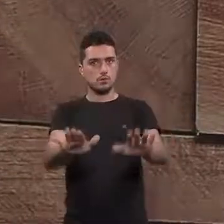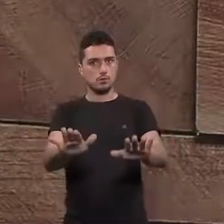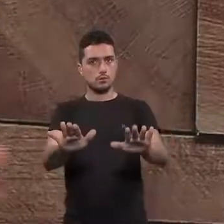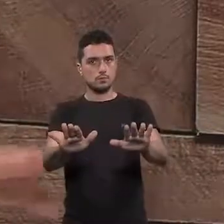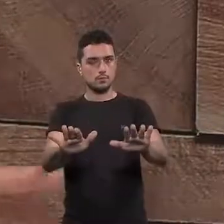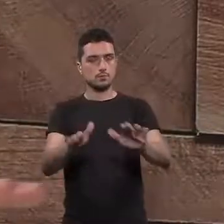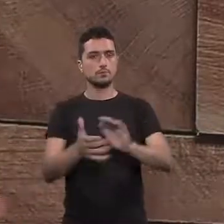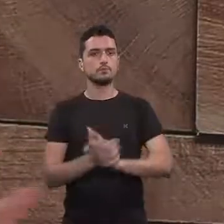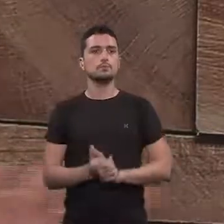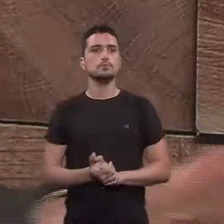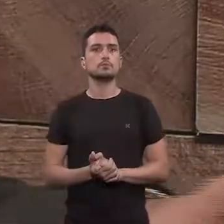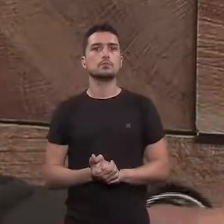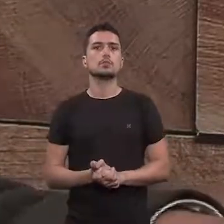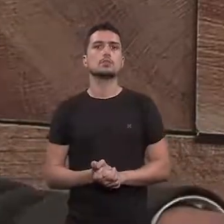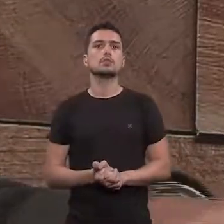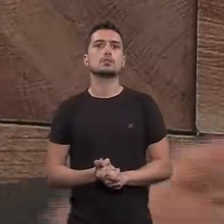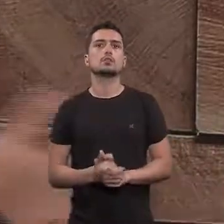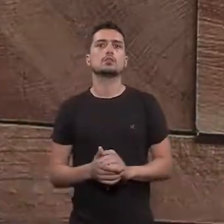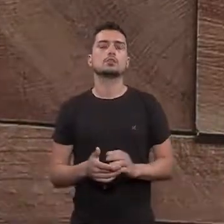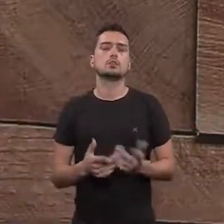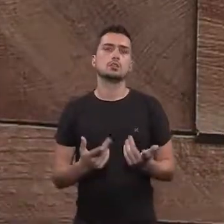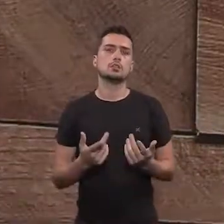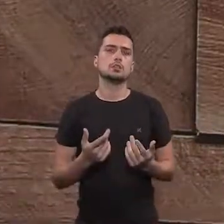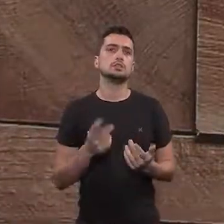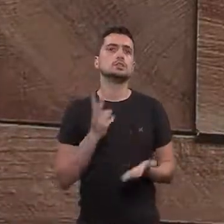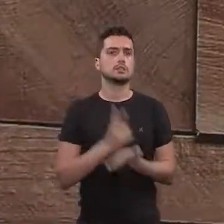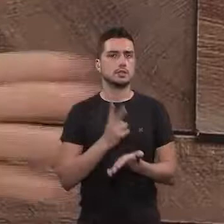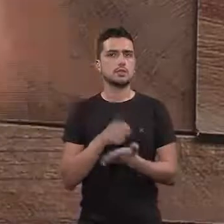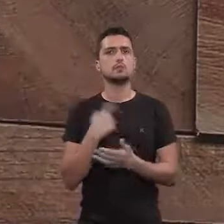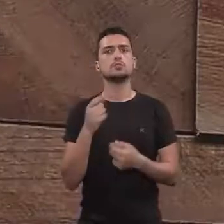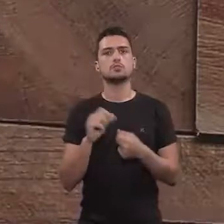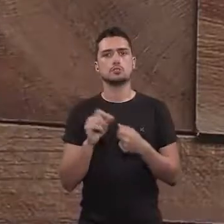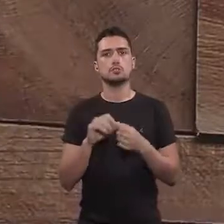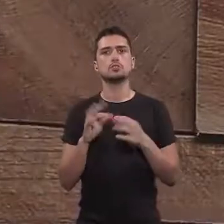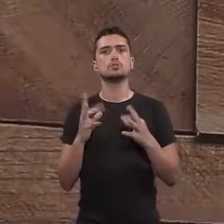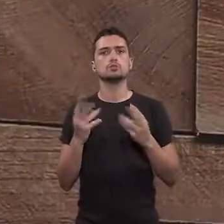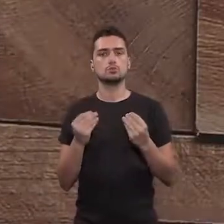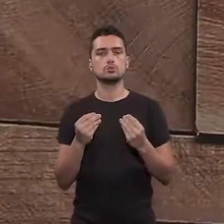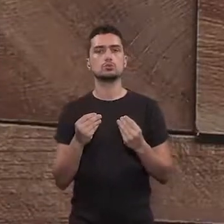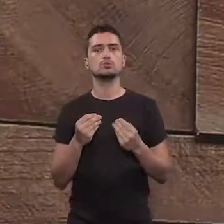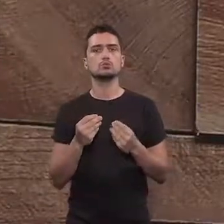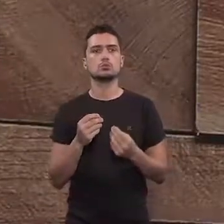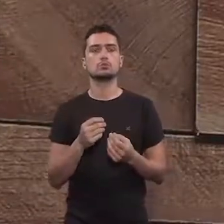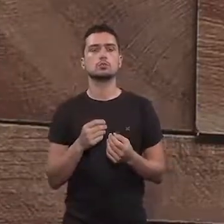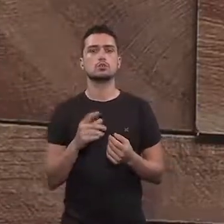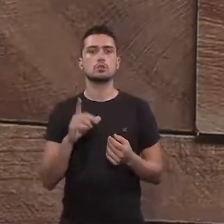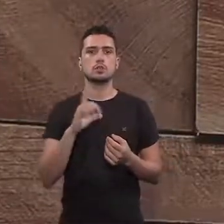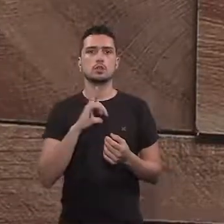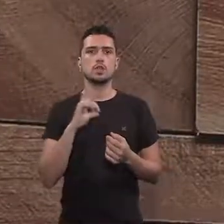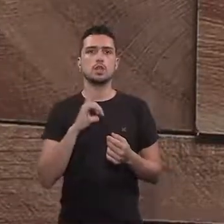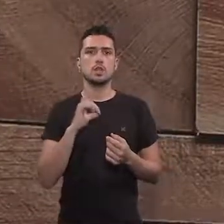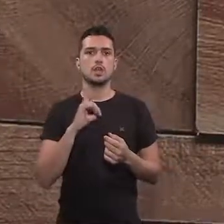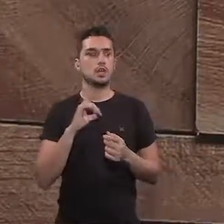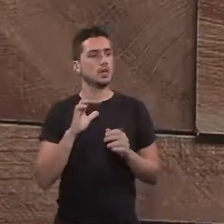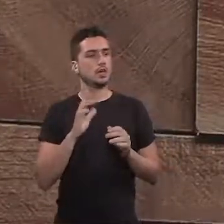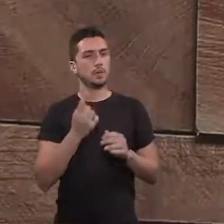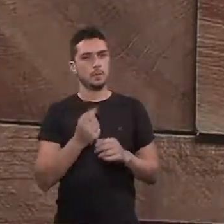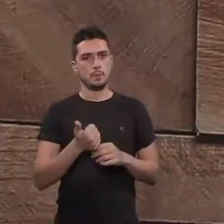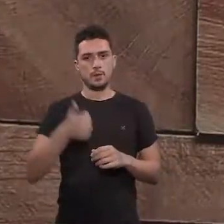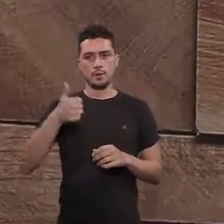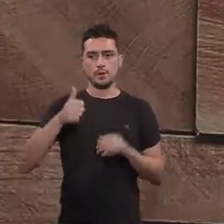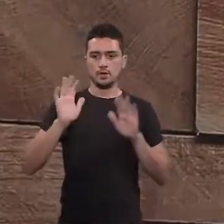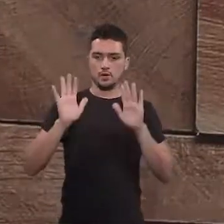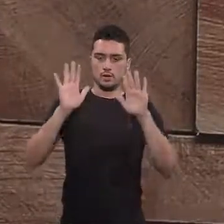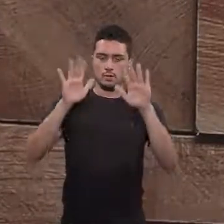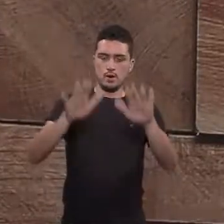Cada um, geralmente nós fazemos tudo, né? O paciente passa como se fosse uma linha de montagem, recebe a imposição de mãos, depois